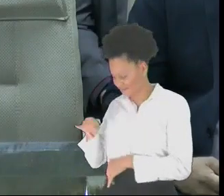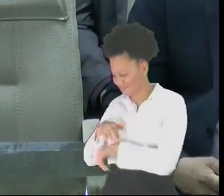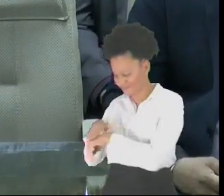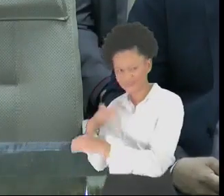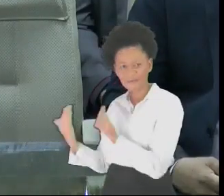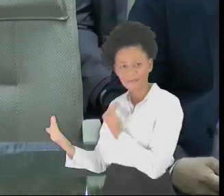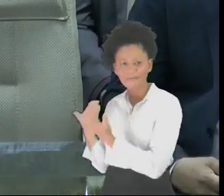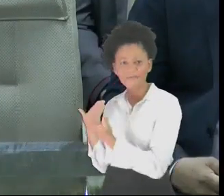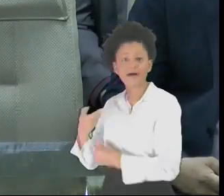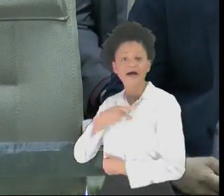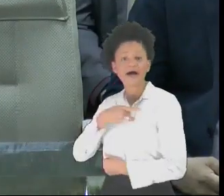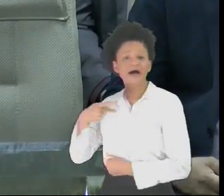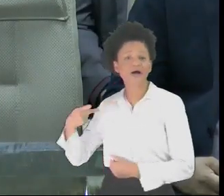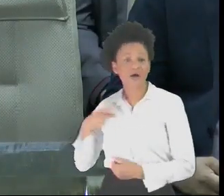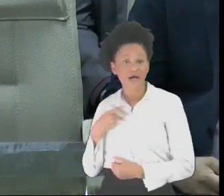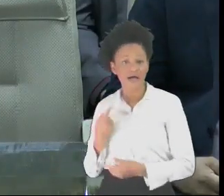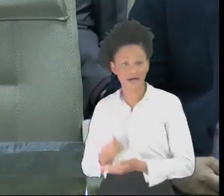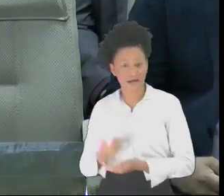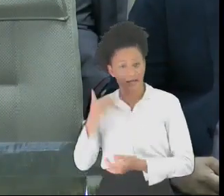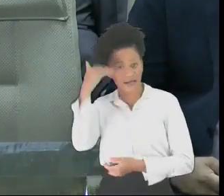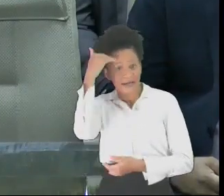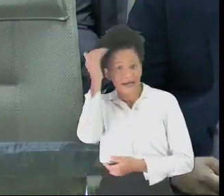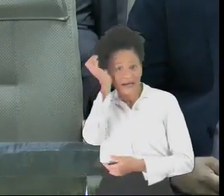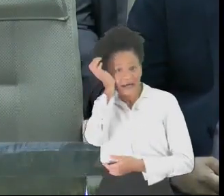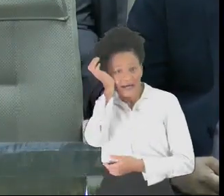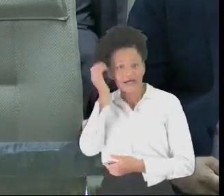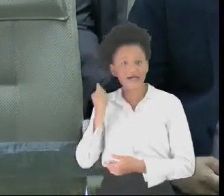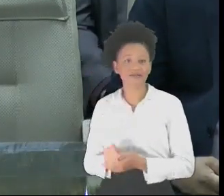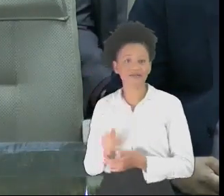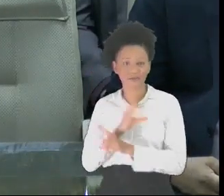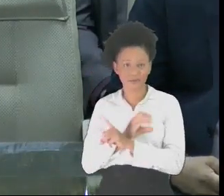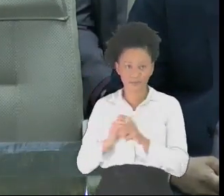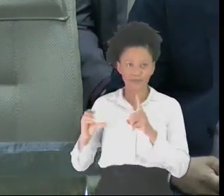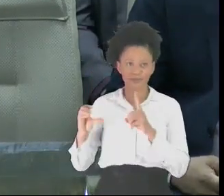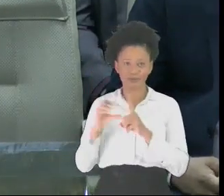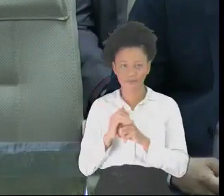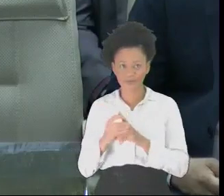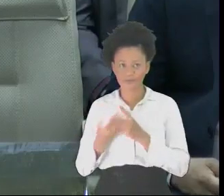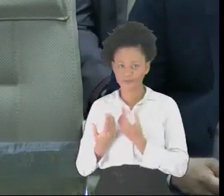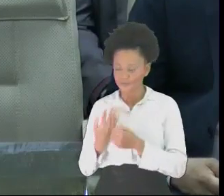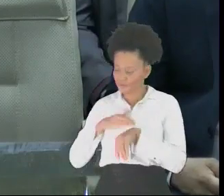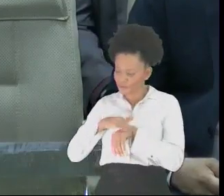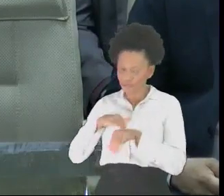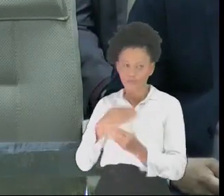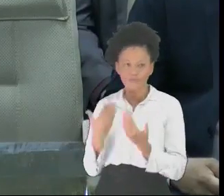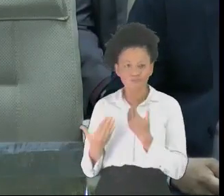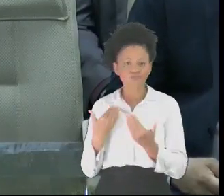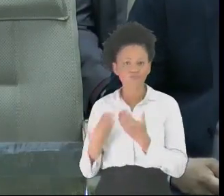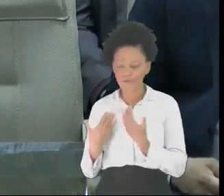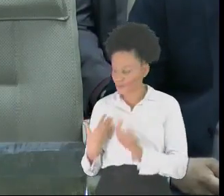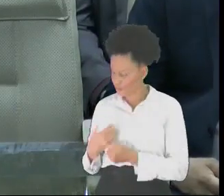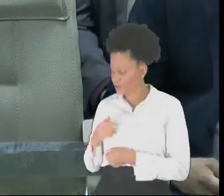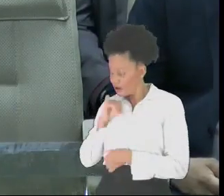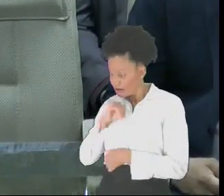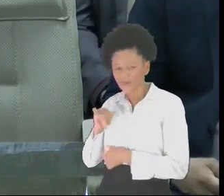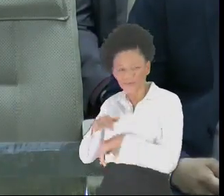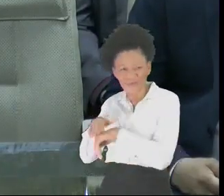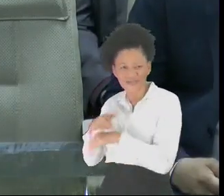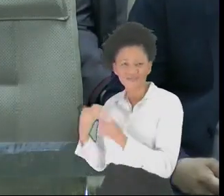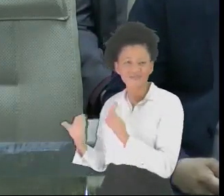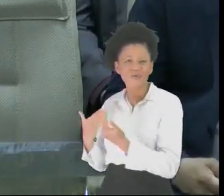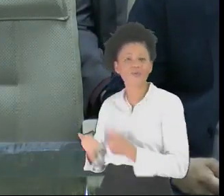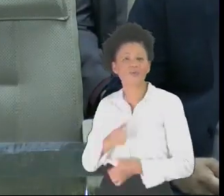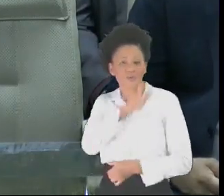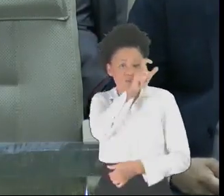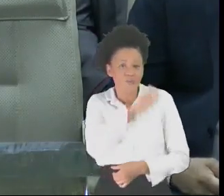ao pastor Herman e a outros irmãos, a gente tem um culto aqui, depois a gente vai tratar dos assuntos, e eu contei o caso de um